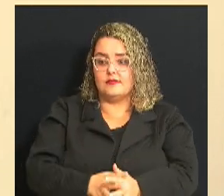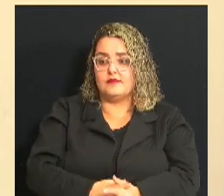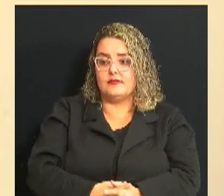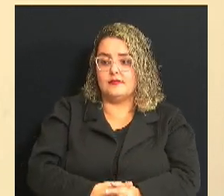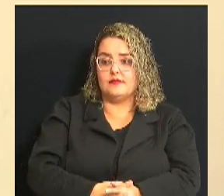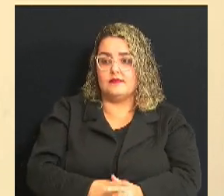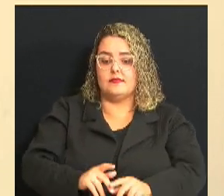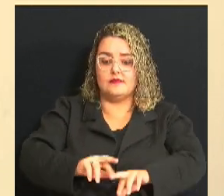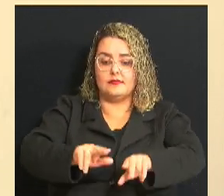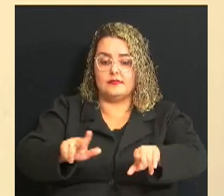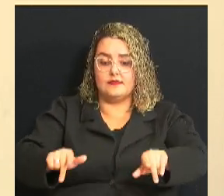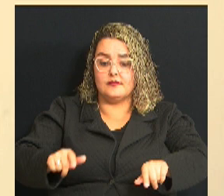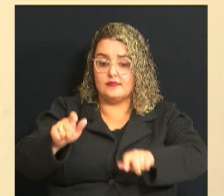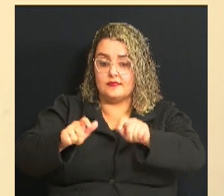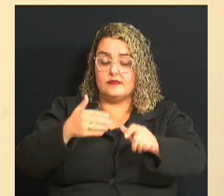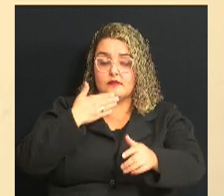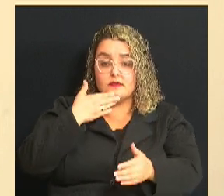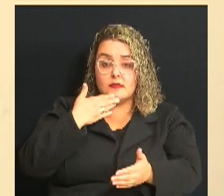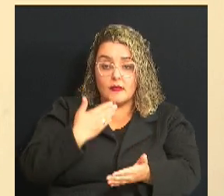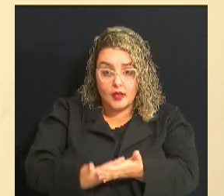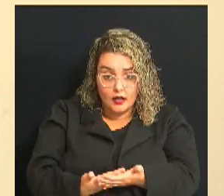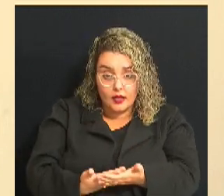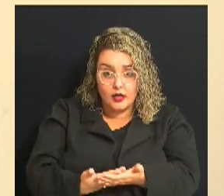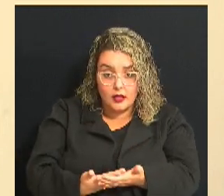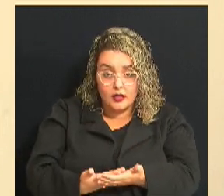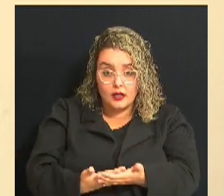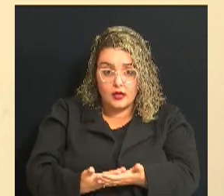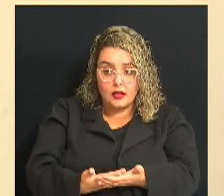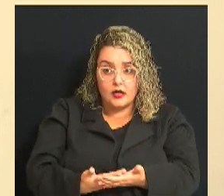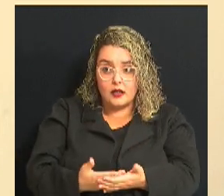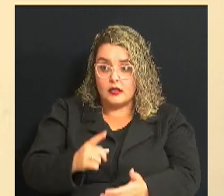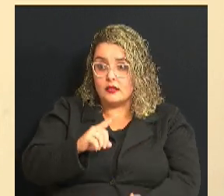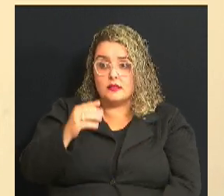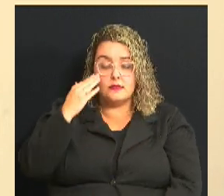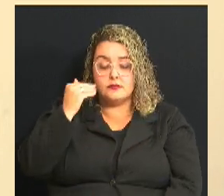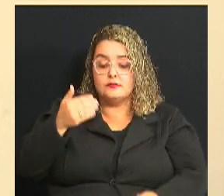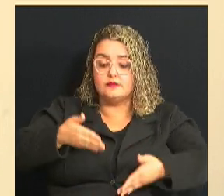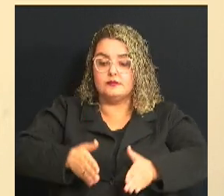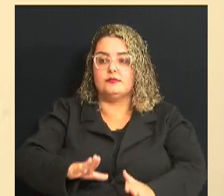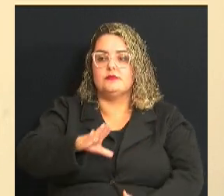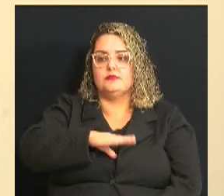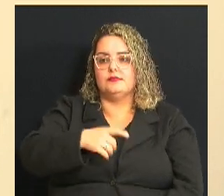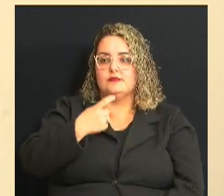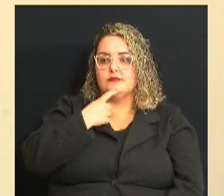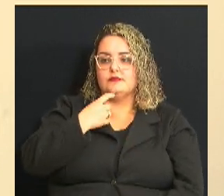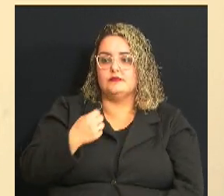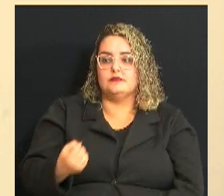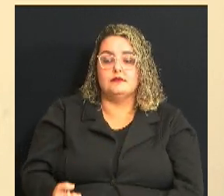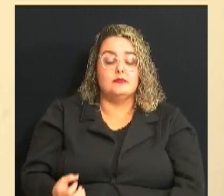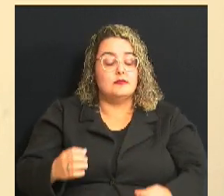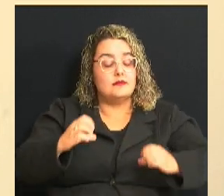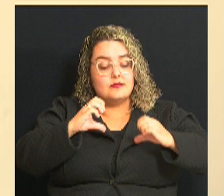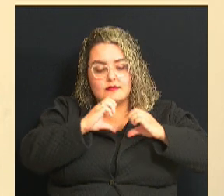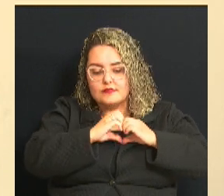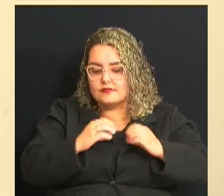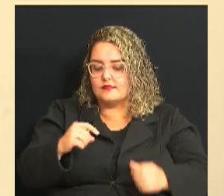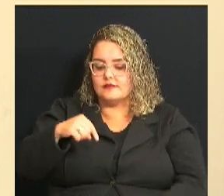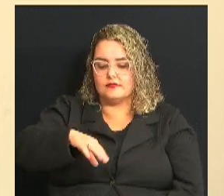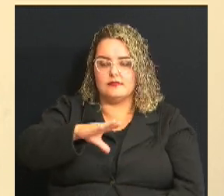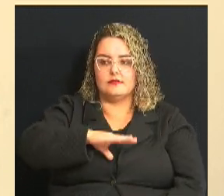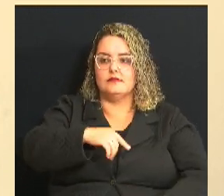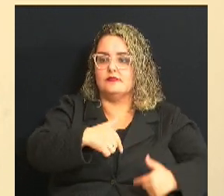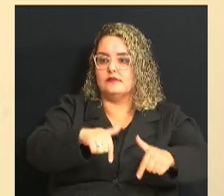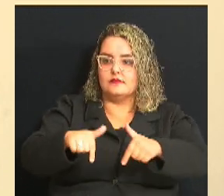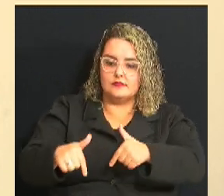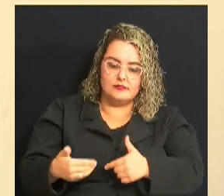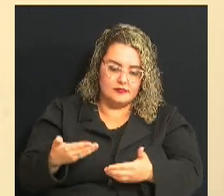gente se espanta e não imaginava que eu não tinha nascido em Campinas. Portanto, que eu gosto dessa cidade, o que eu trabalho por essa cidade.